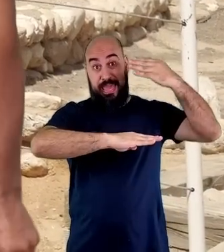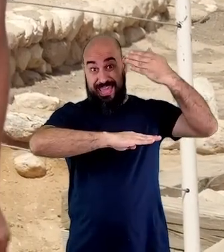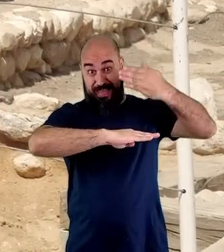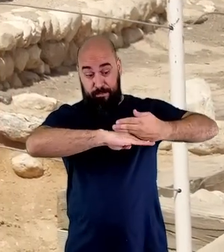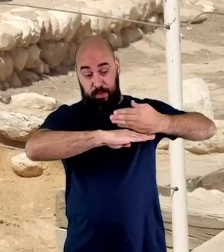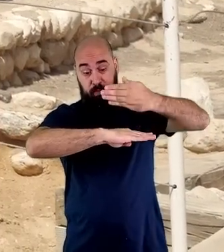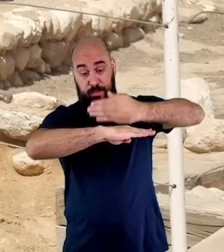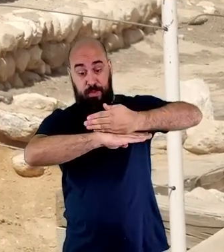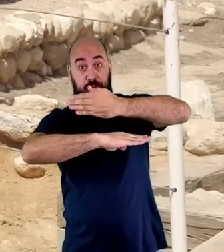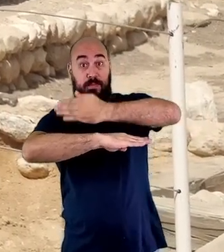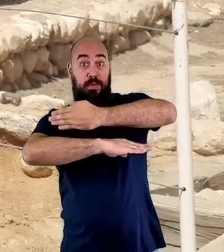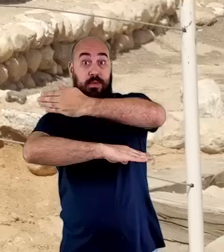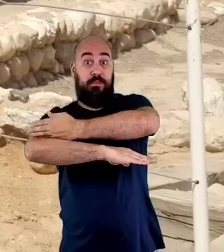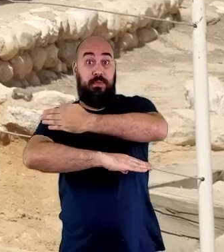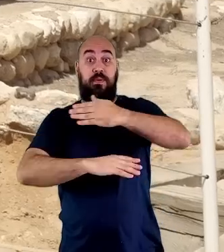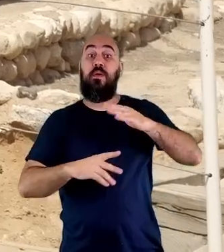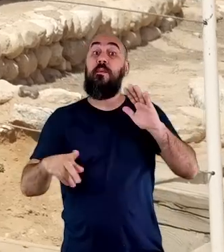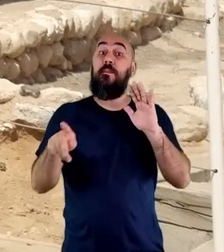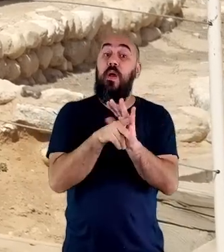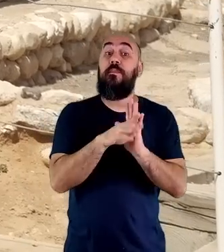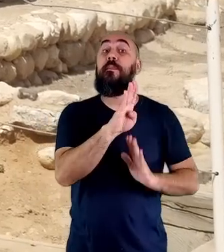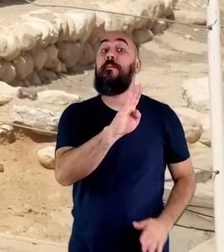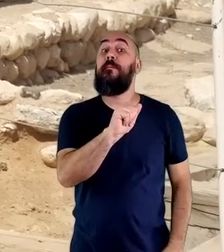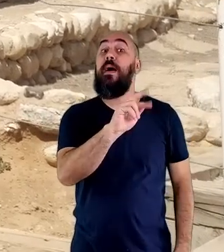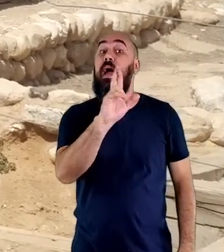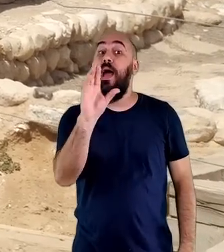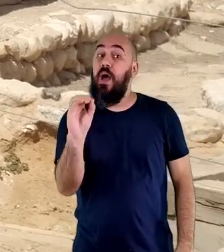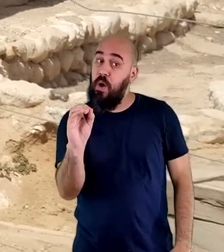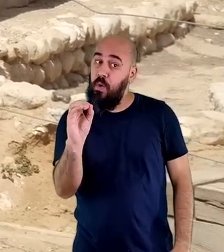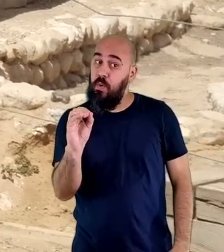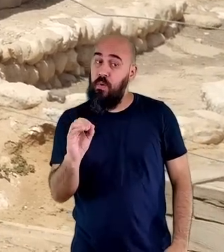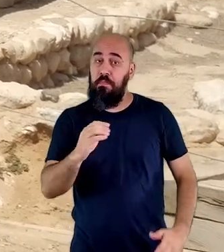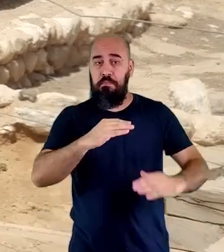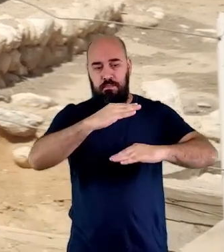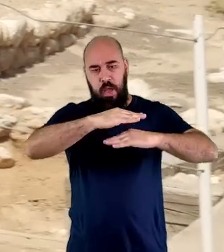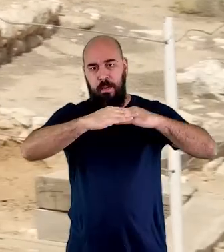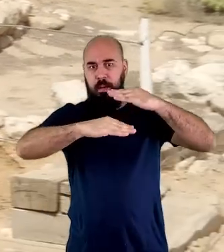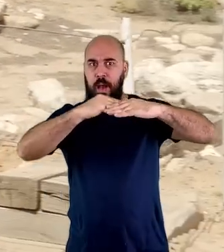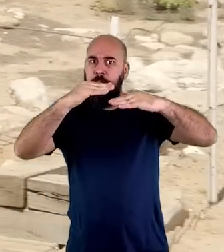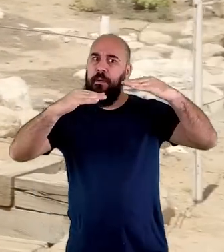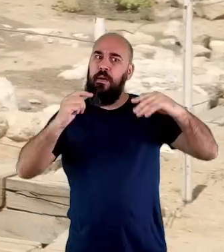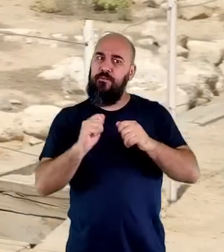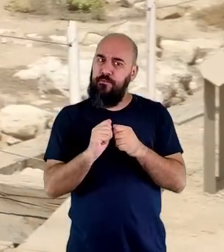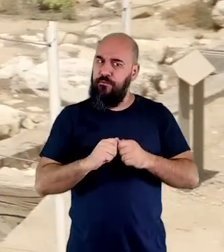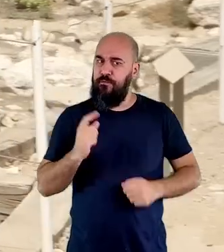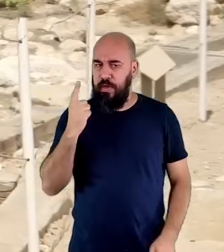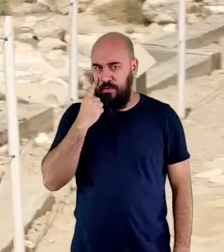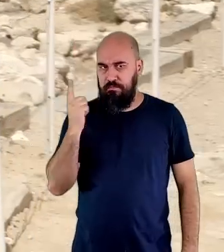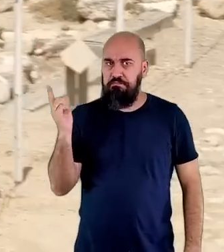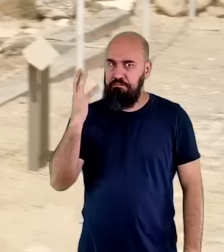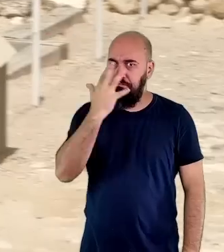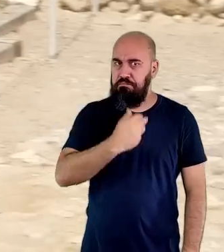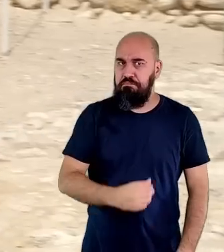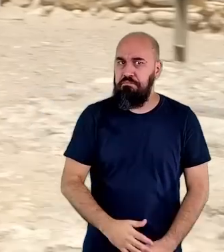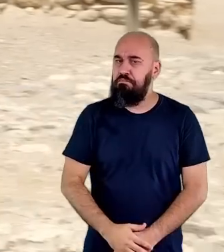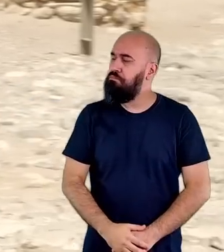tijolo de adobe, ou seja, tijolo de barro. E se você perceber bem, como eu falei, nós mostramos isso também em Tel Aquis, a